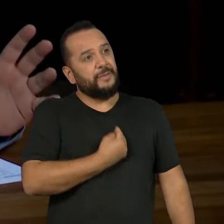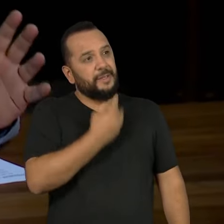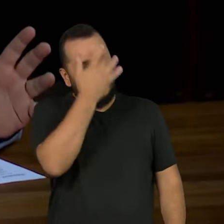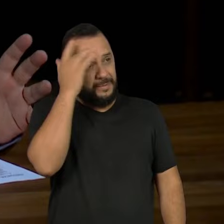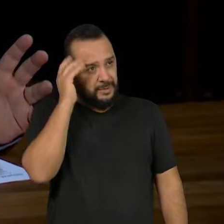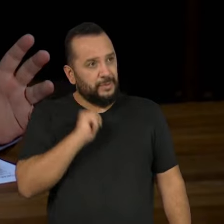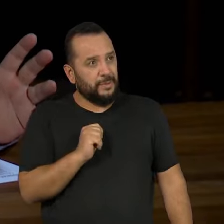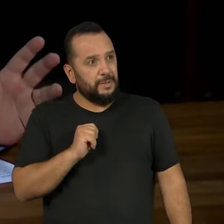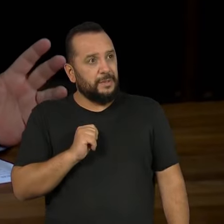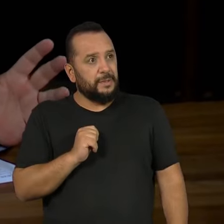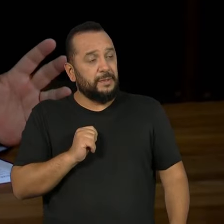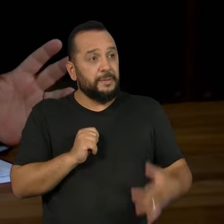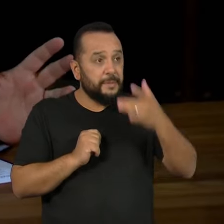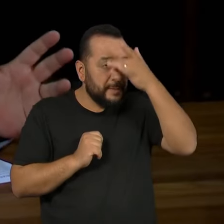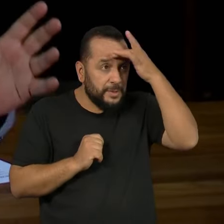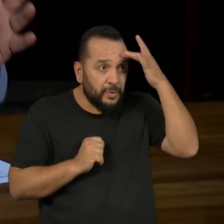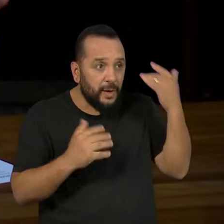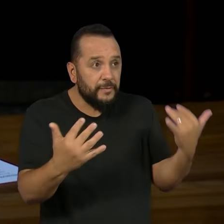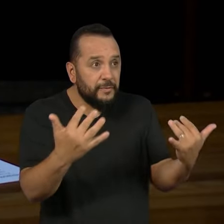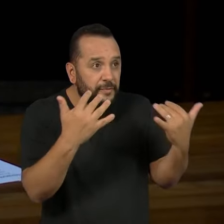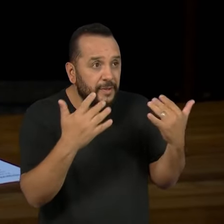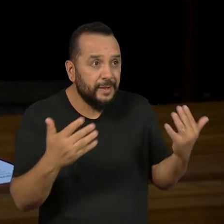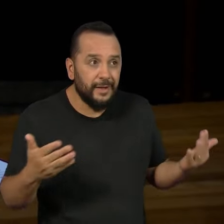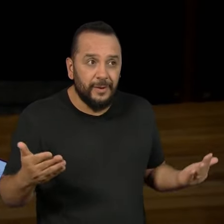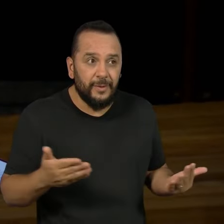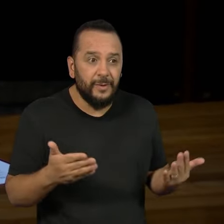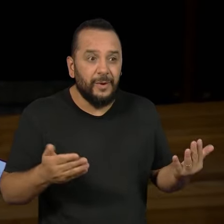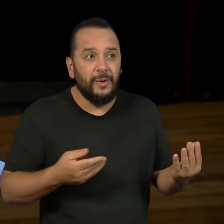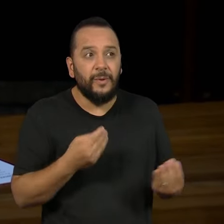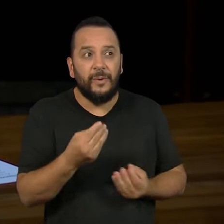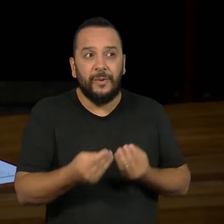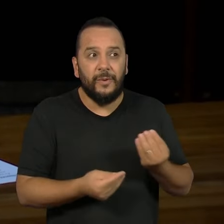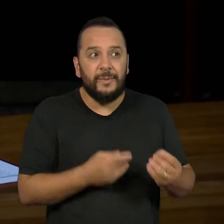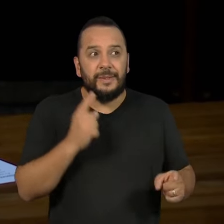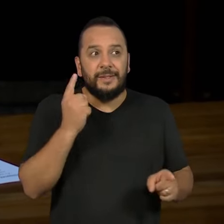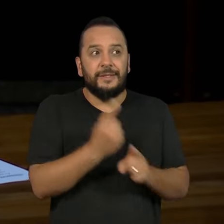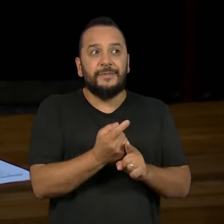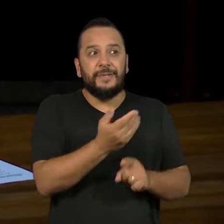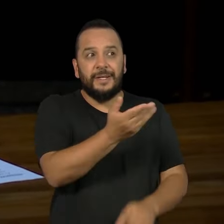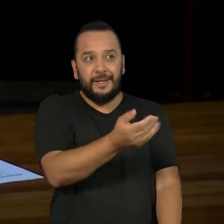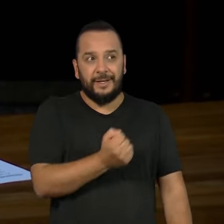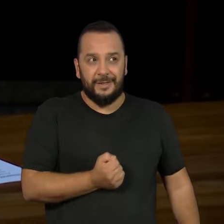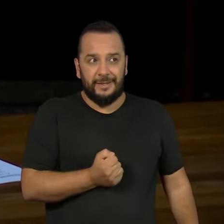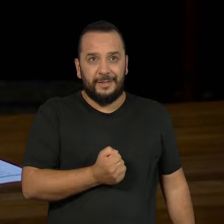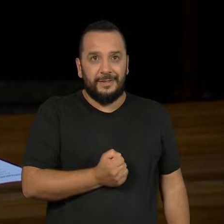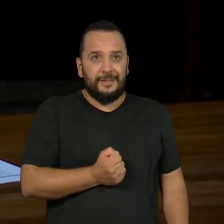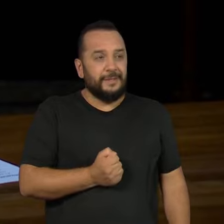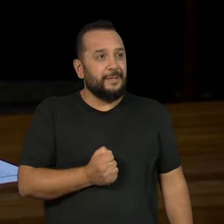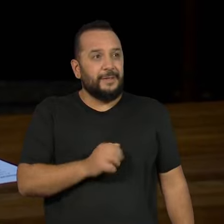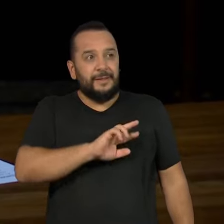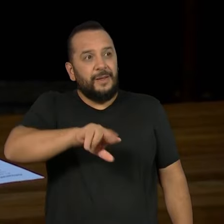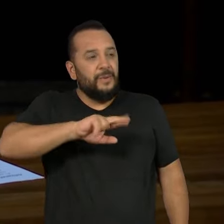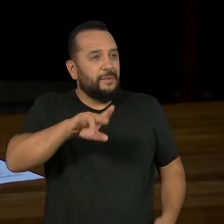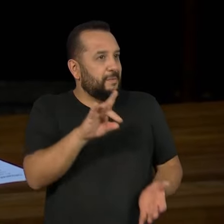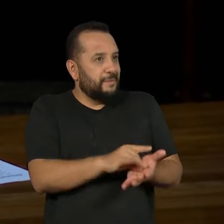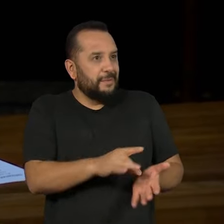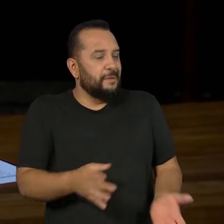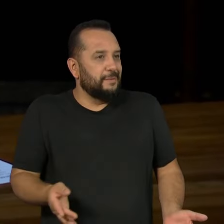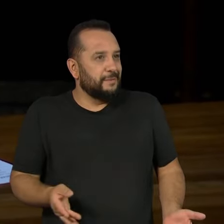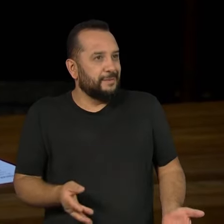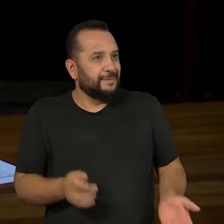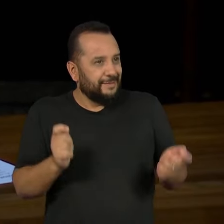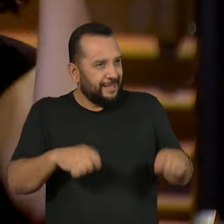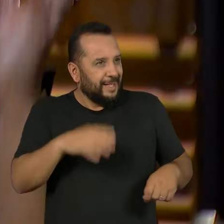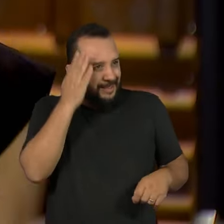eleitor ou eleitora que estiver nos acompanhando como identificar quando não é verdade tem como